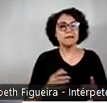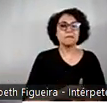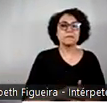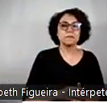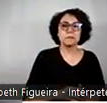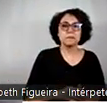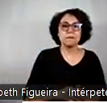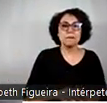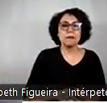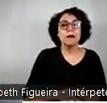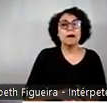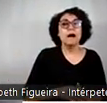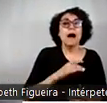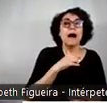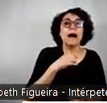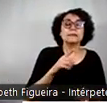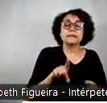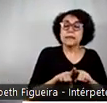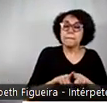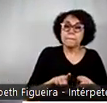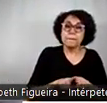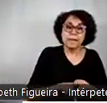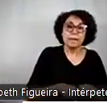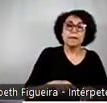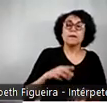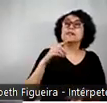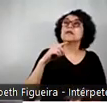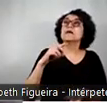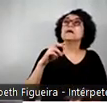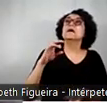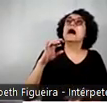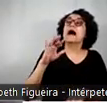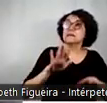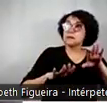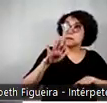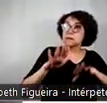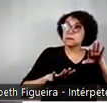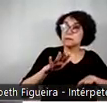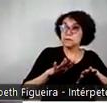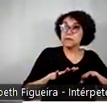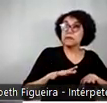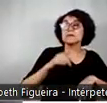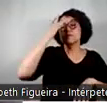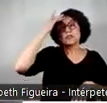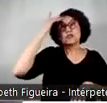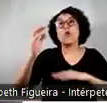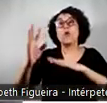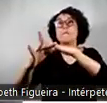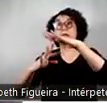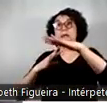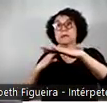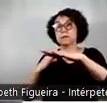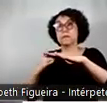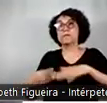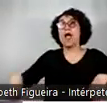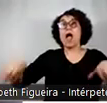Que aí ela faz uma migração, né? E aí não consegue, né, se estabelecer nesse país, ou não consegue trabalhar, né, com, por exemplo,